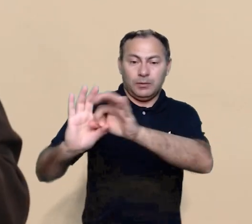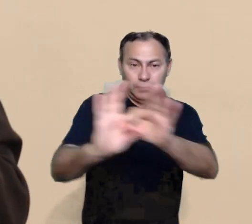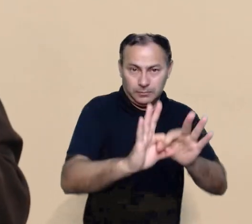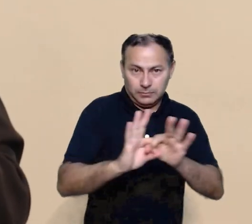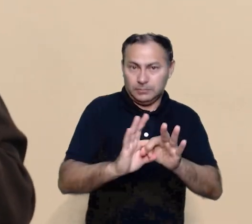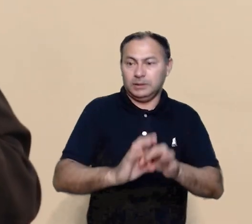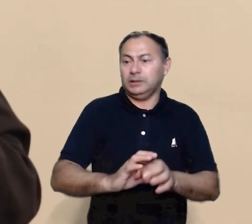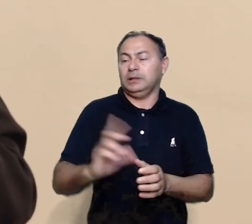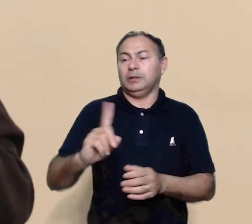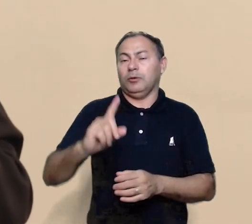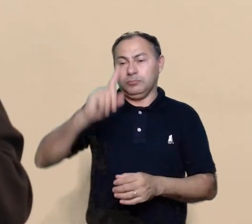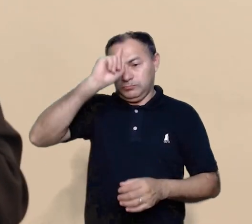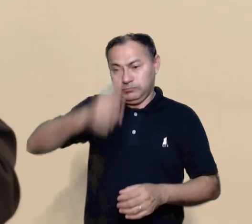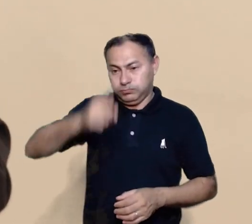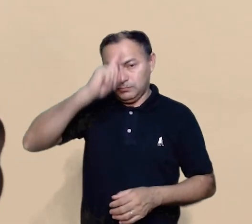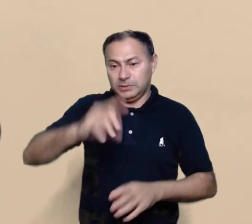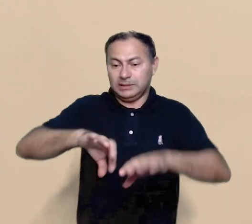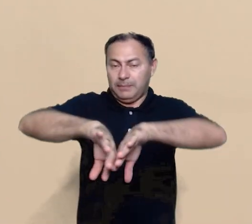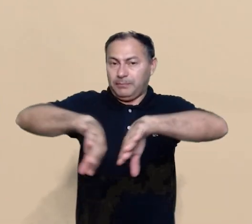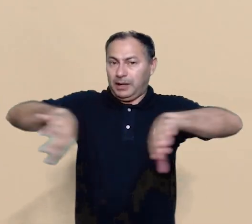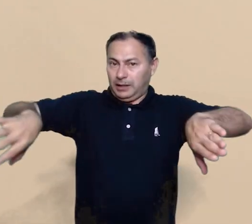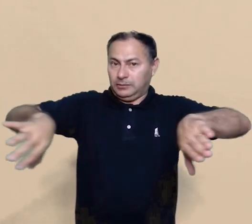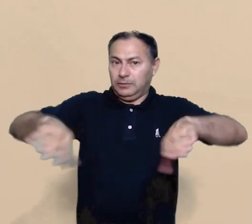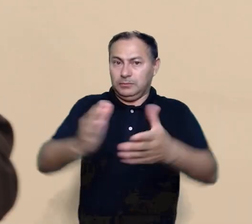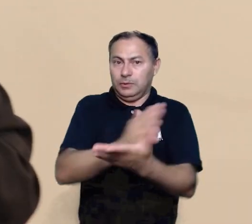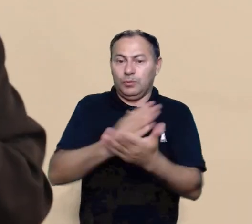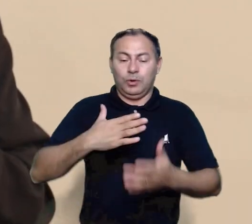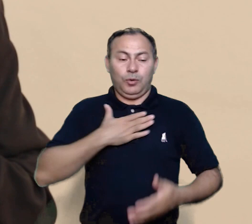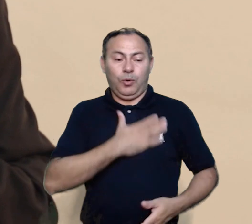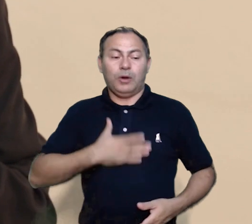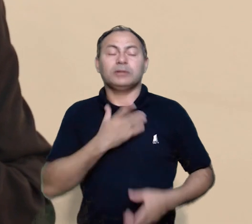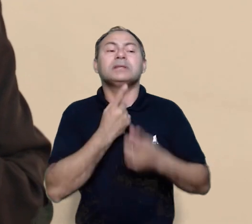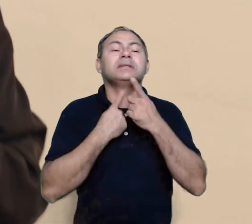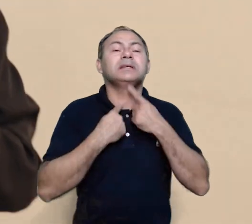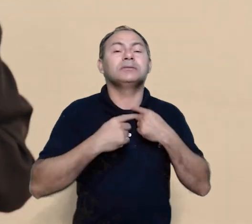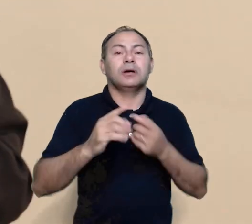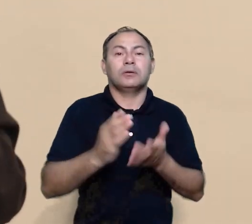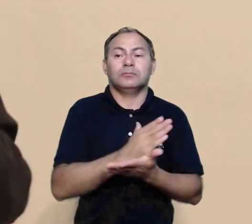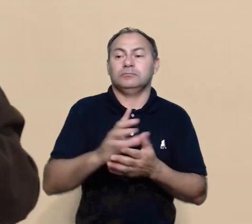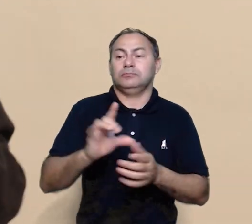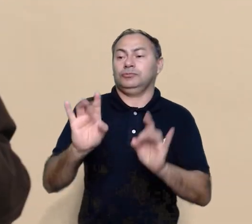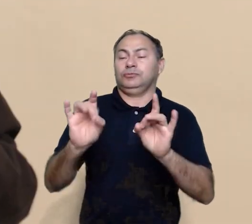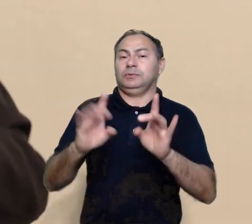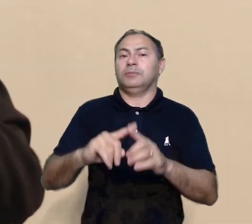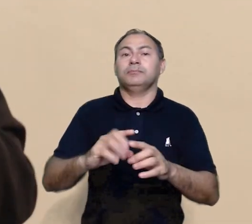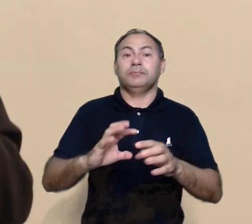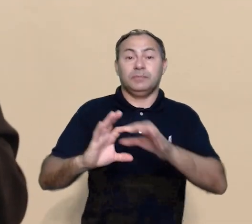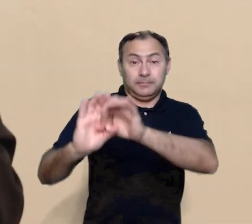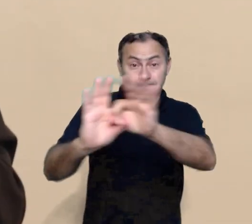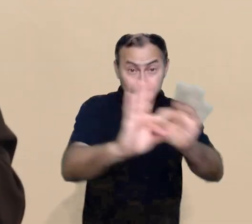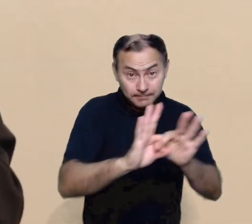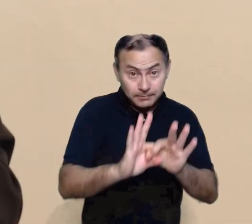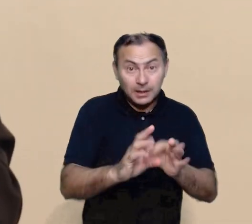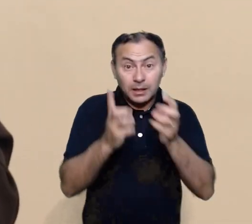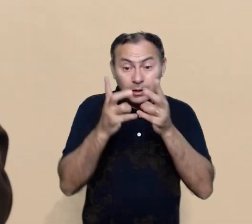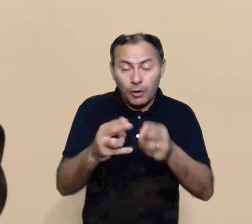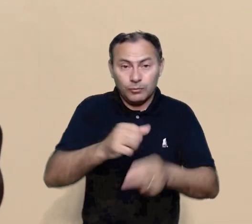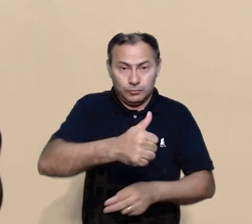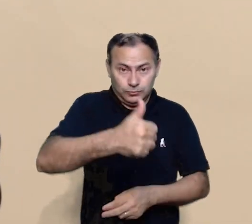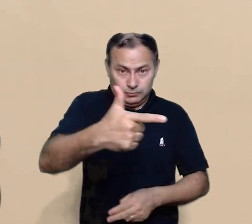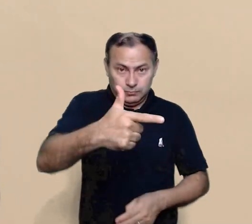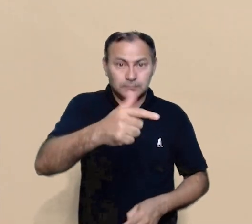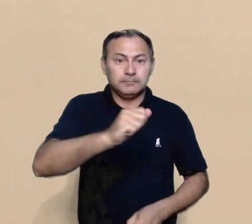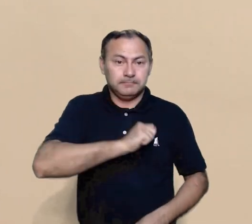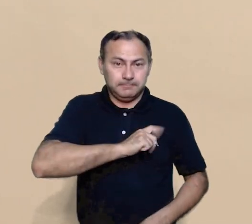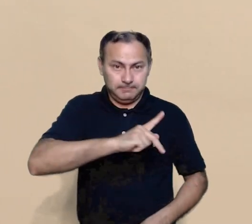comunhão e não por autoridade separada por algum gosto algum privilégio não na comunhão assim como